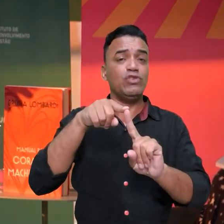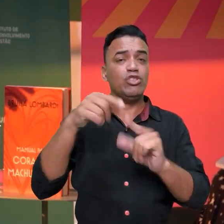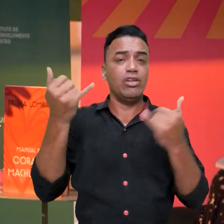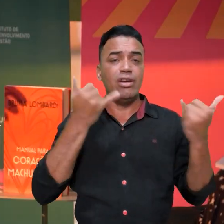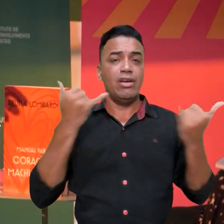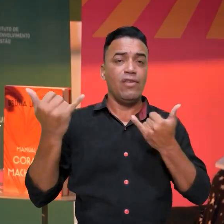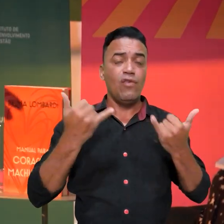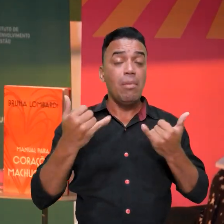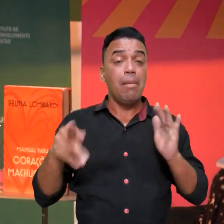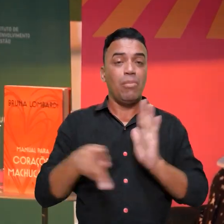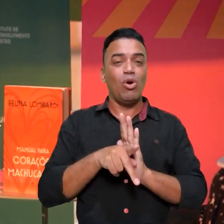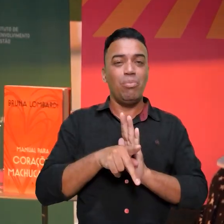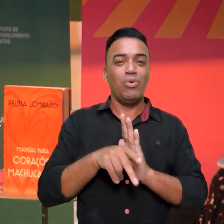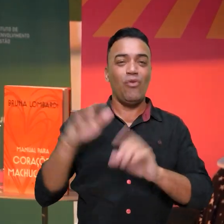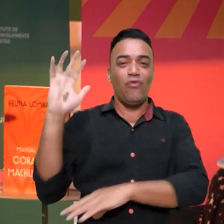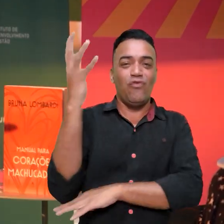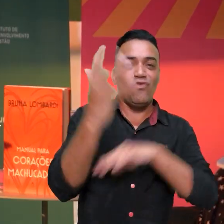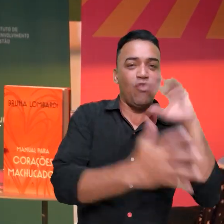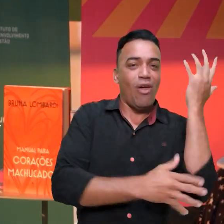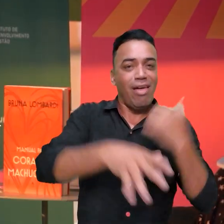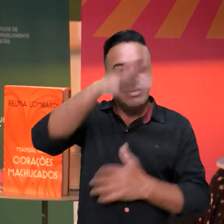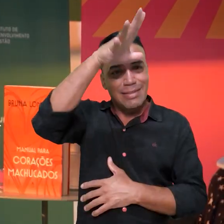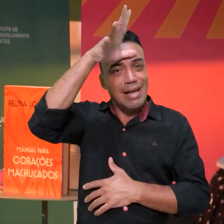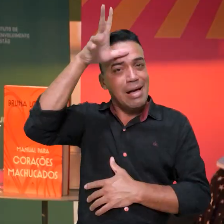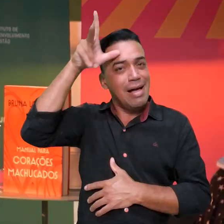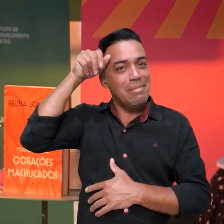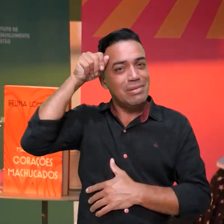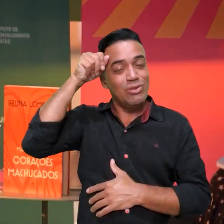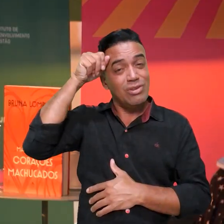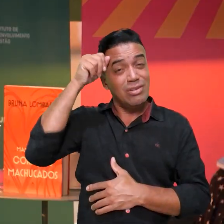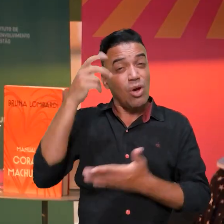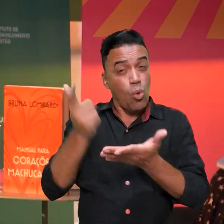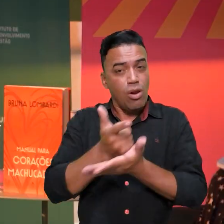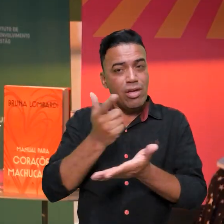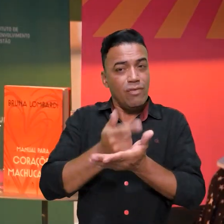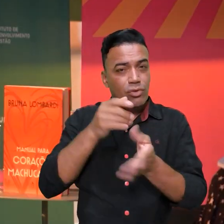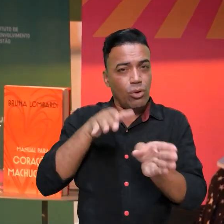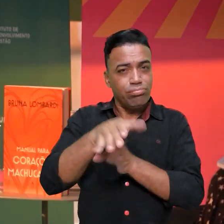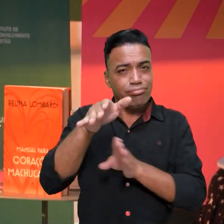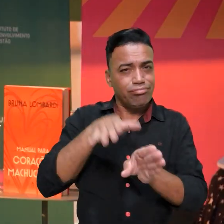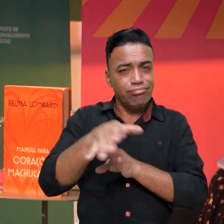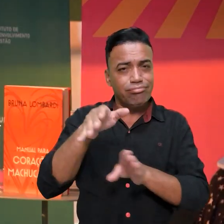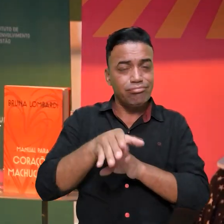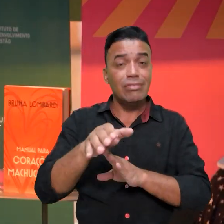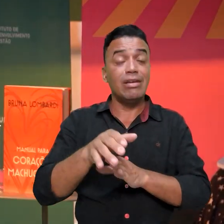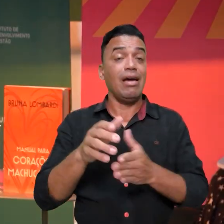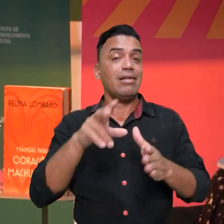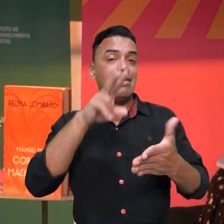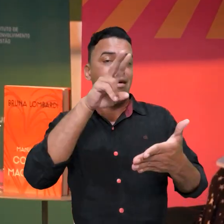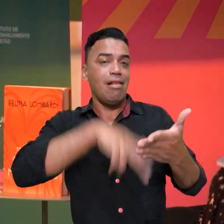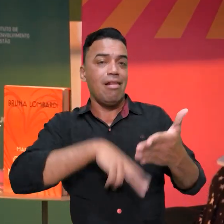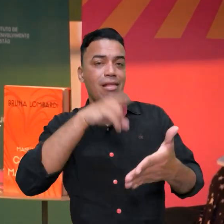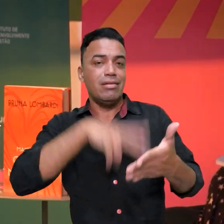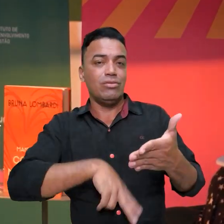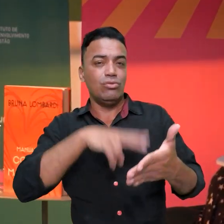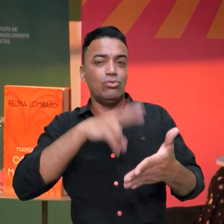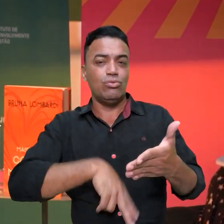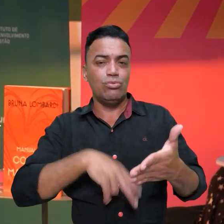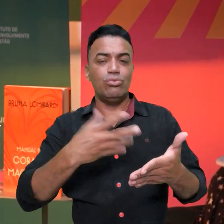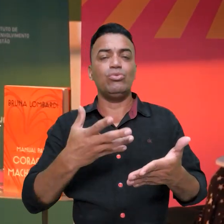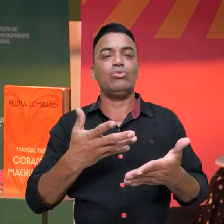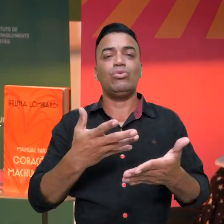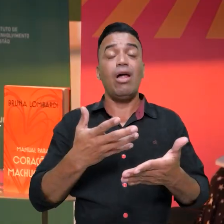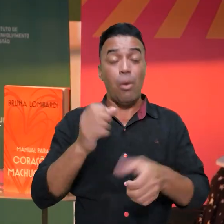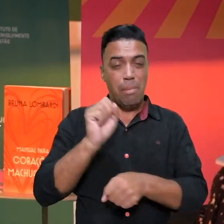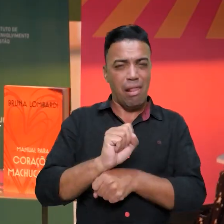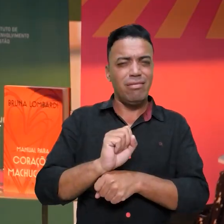informar sobre a Amazônia. E ele tem muita informação. É um livro que eu realmente recomendo. essa leitura, eu parei